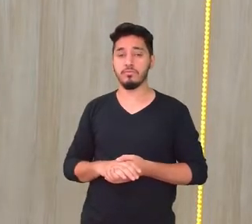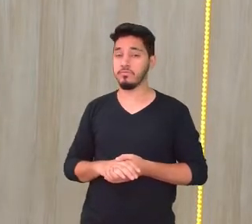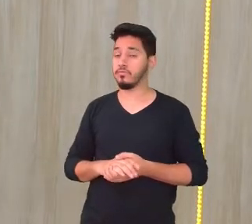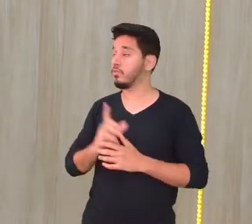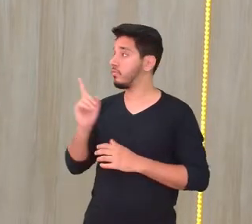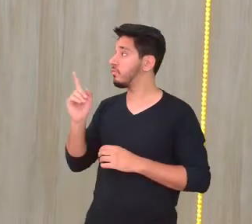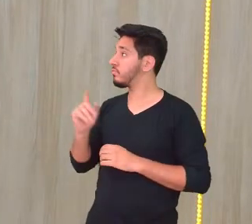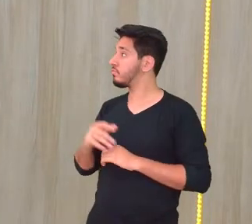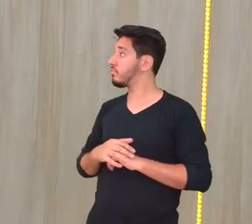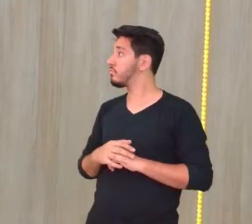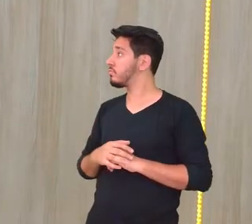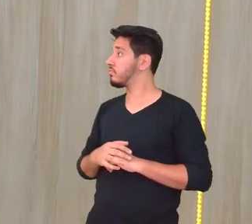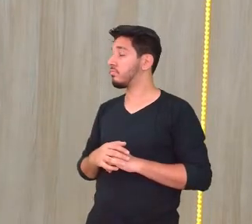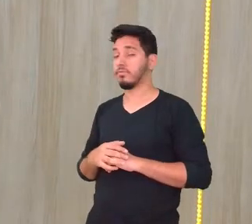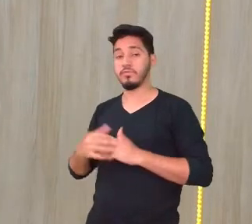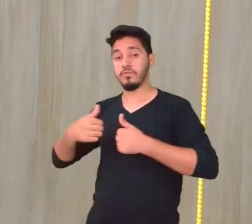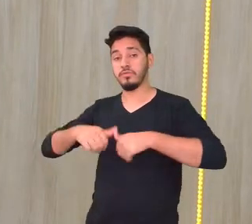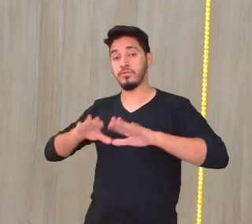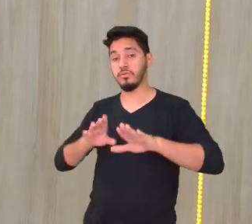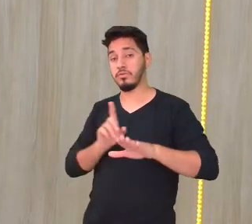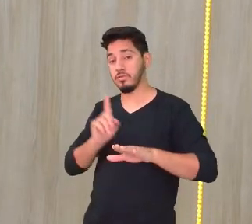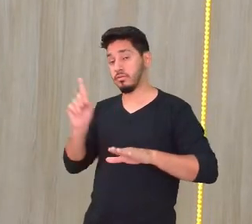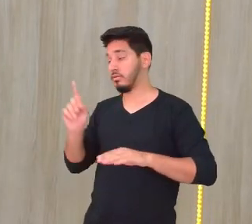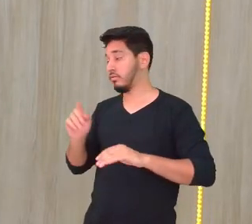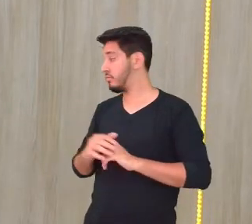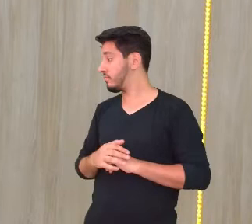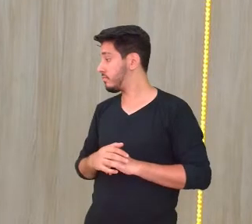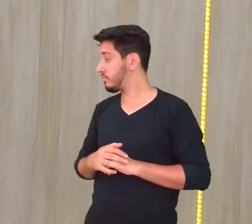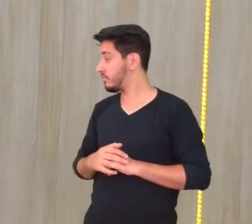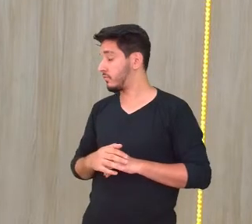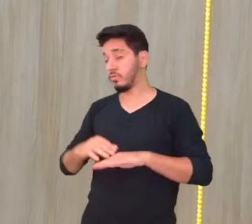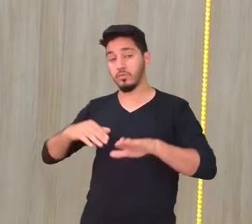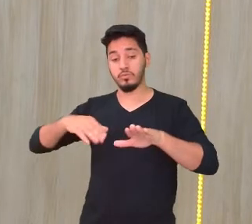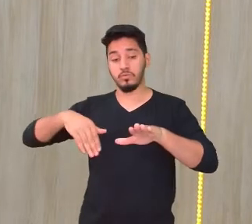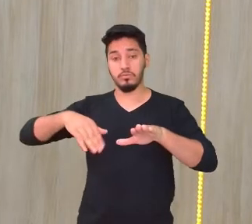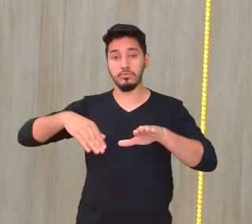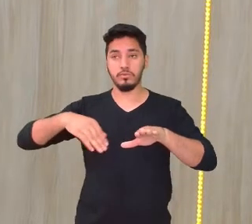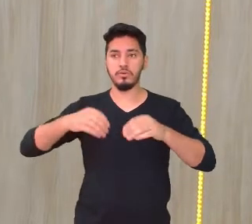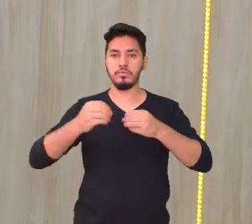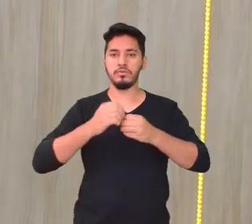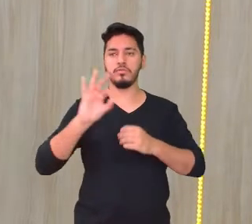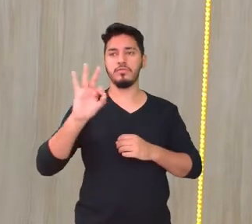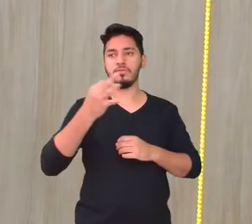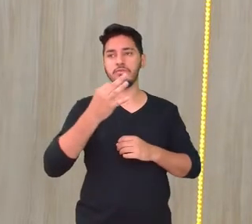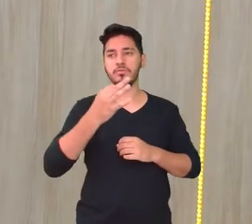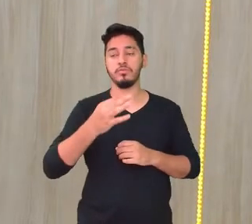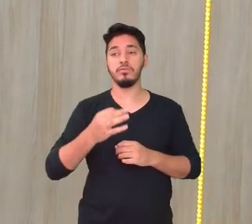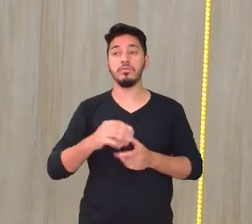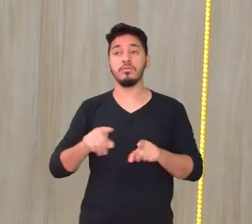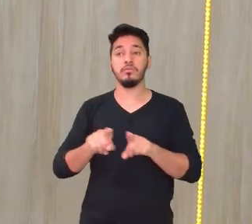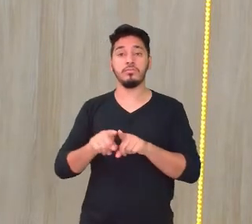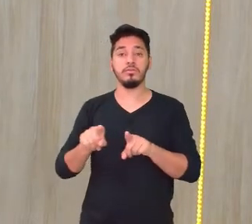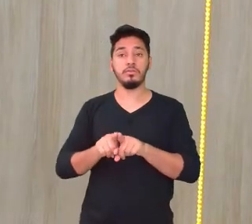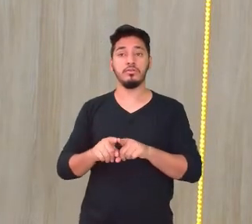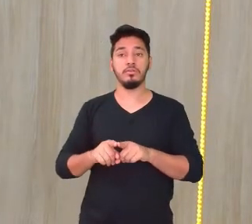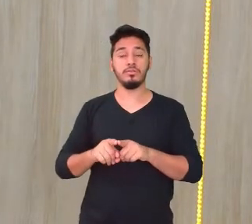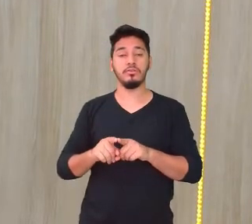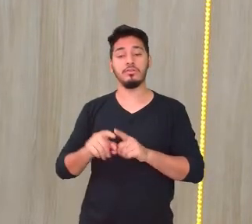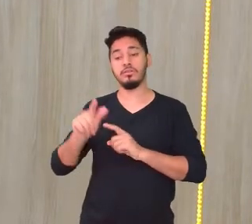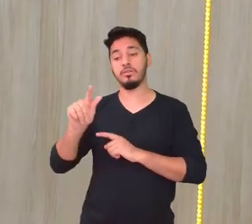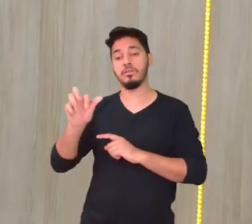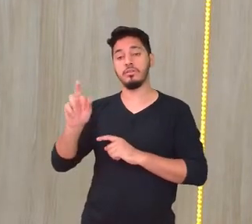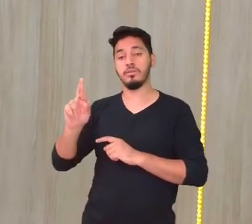francês, né? Ficaram aqui, ó, no litoral francês, e da Grã-Bretanha